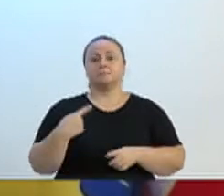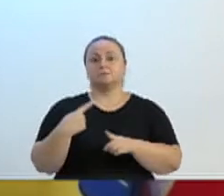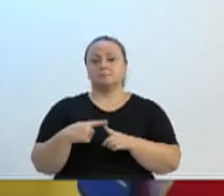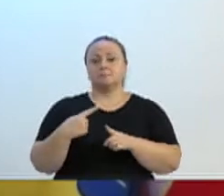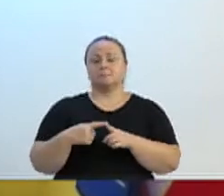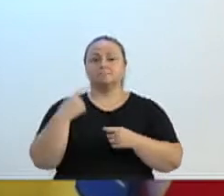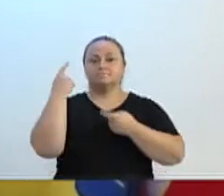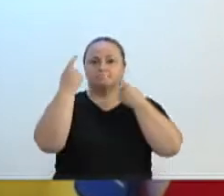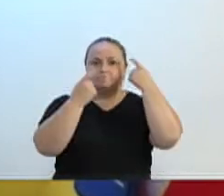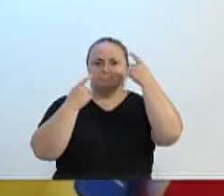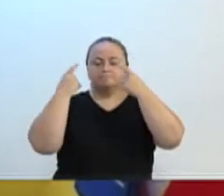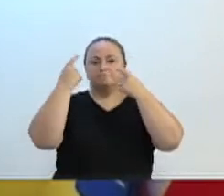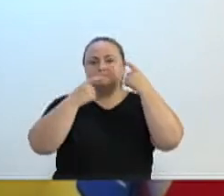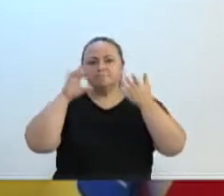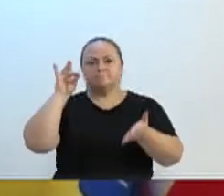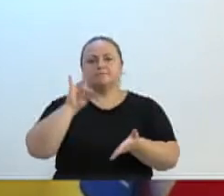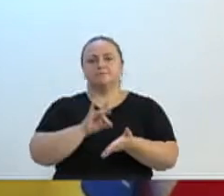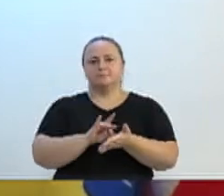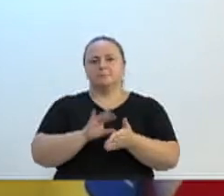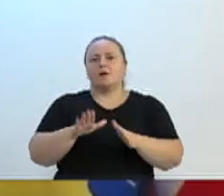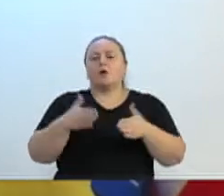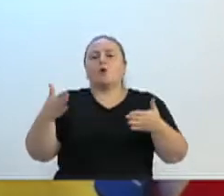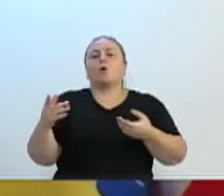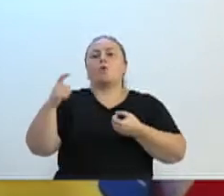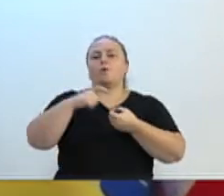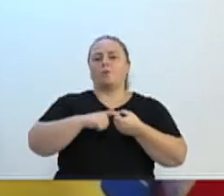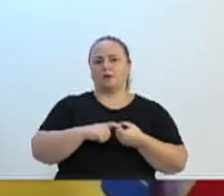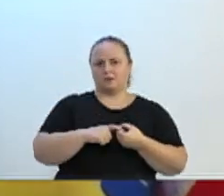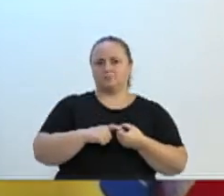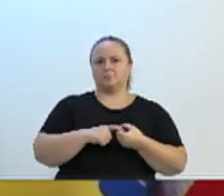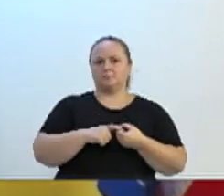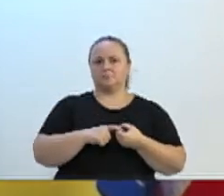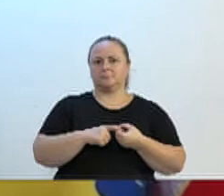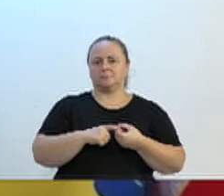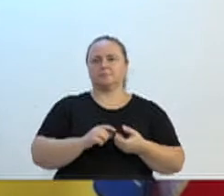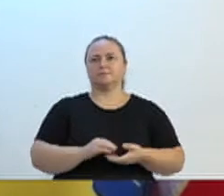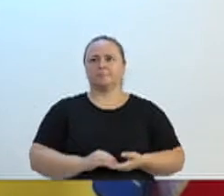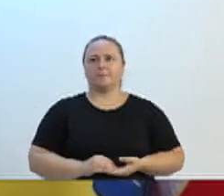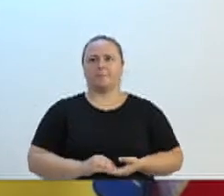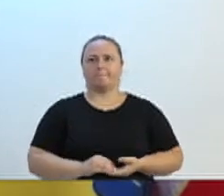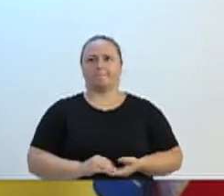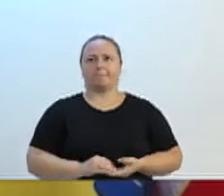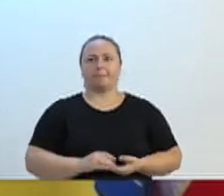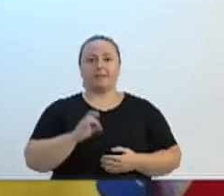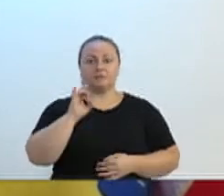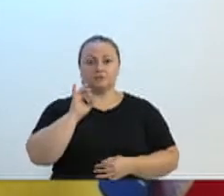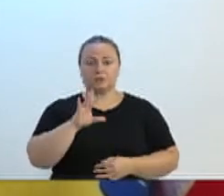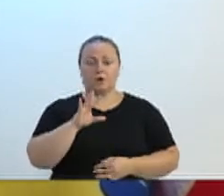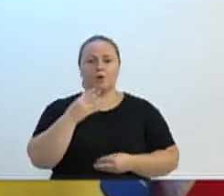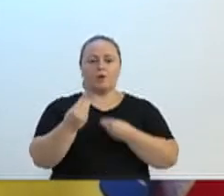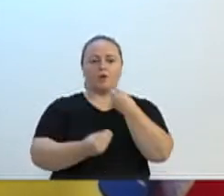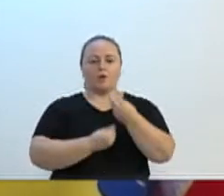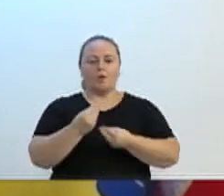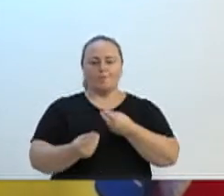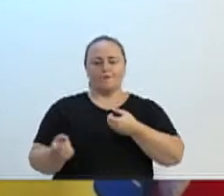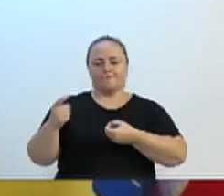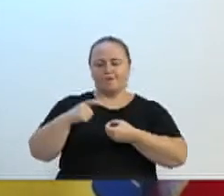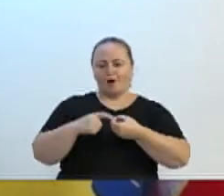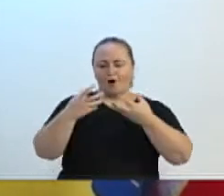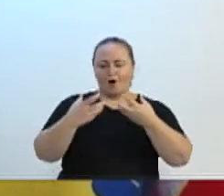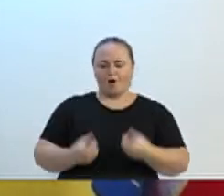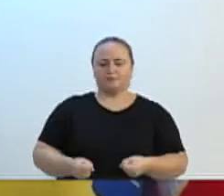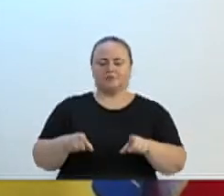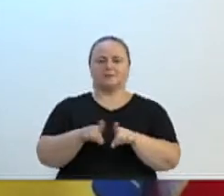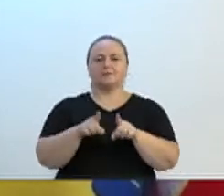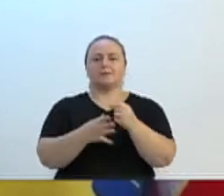esse retorno, não só com a questão da receptividade, mas da segurança